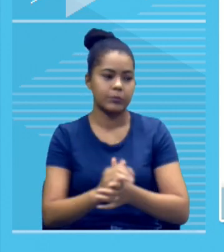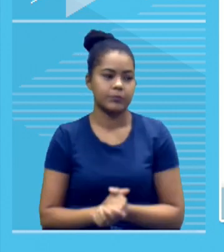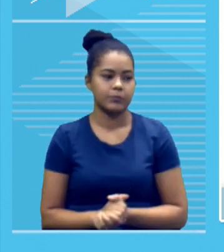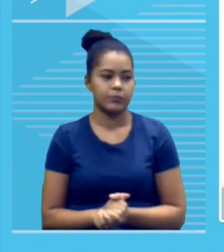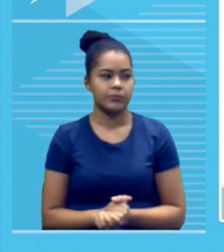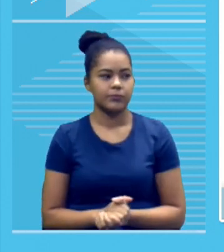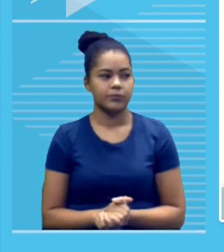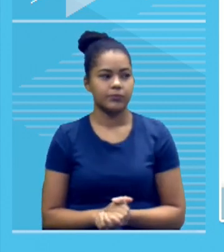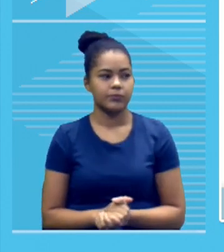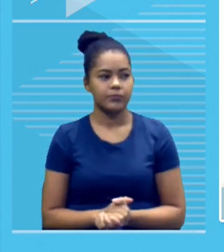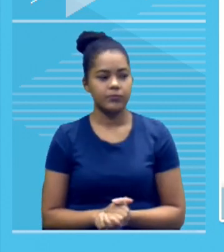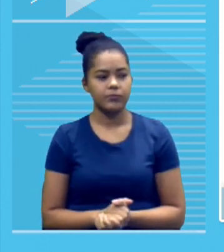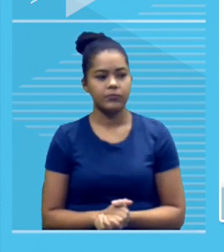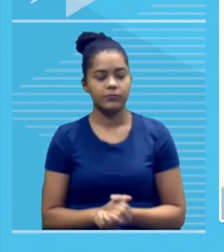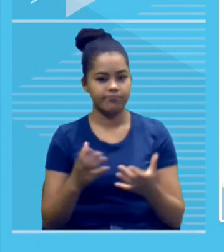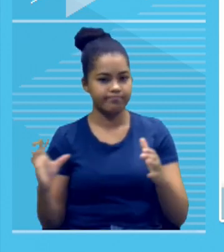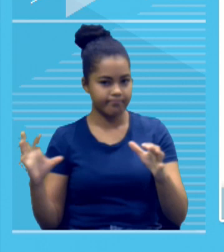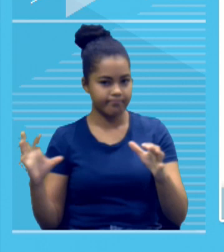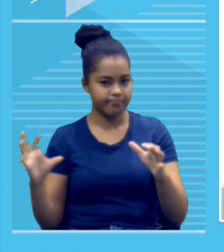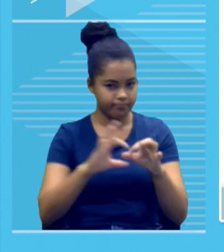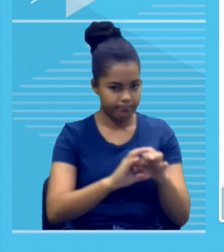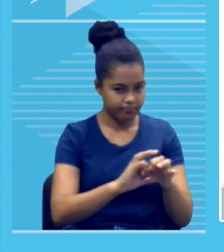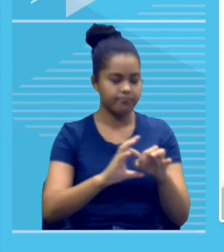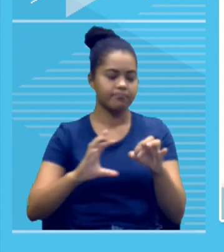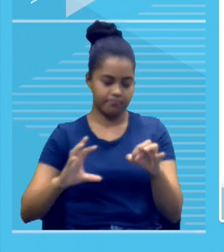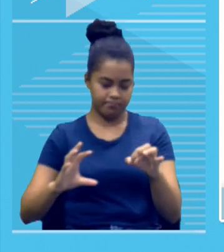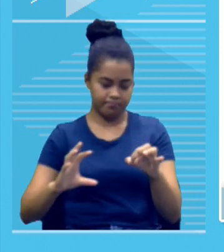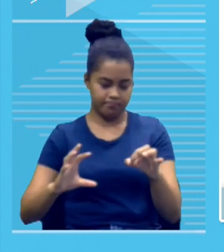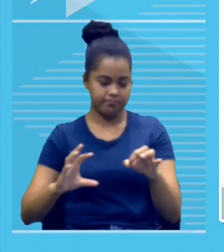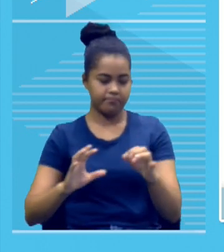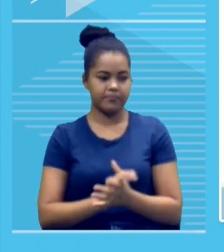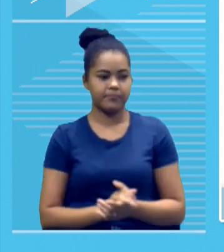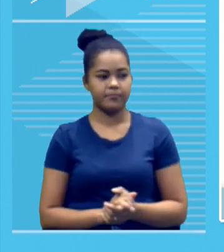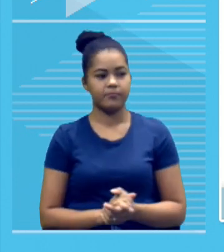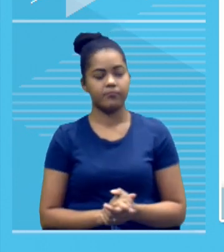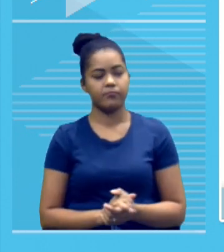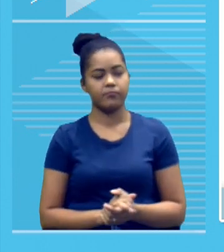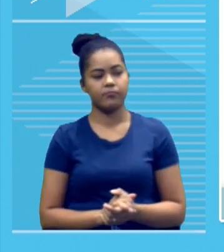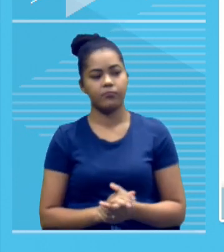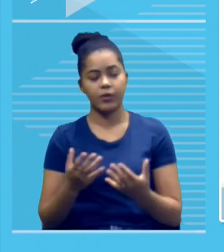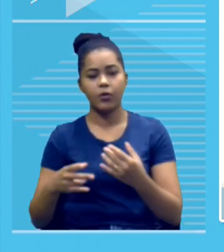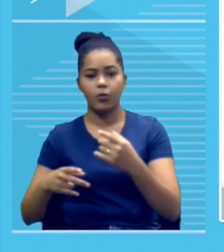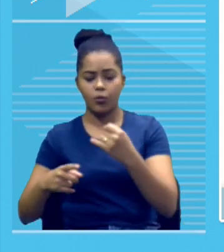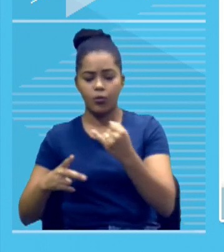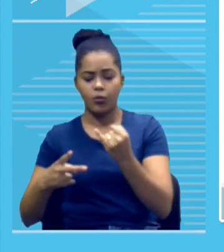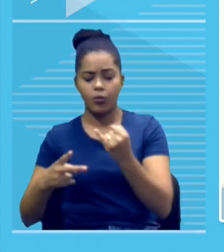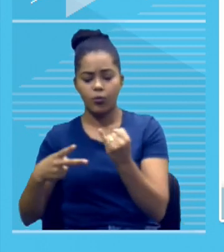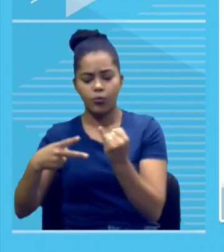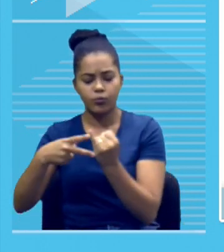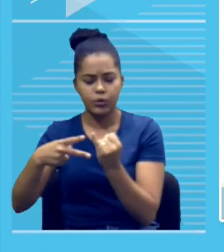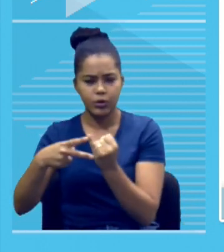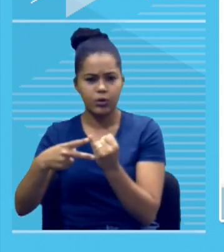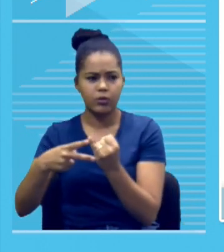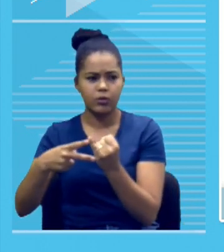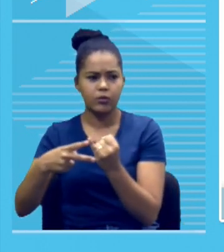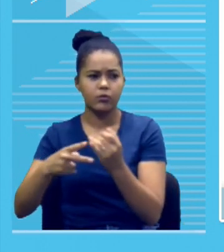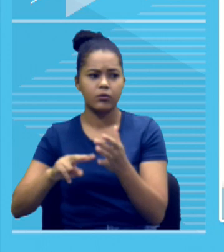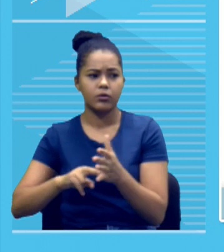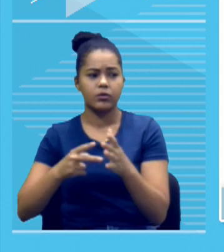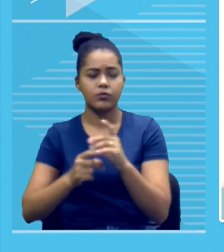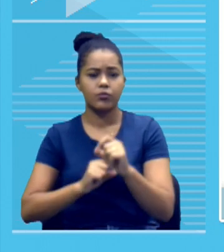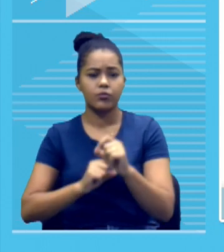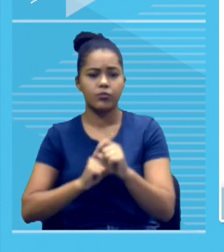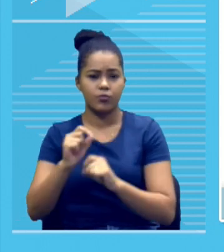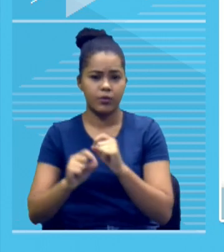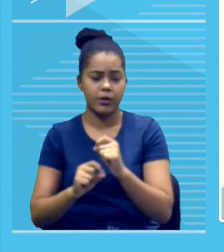Tá? Ocorreu entrada e saída de ligantes. Ela ocorreu, esse triângulozinho aqui é um delta, significa aquecimento, sob calor